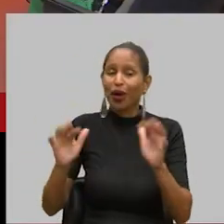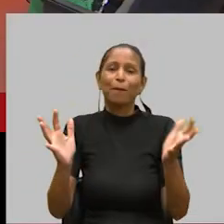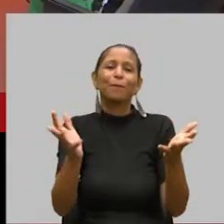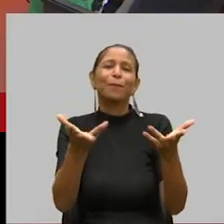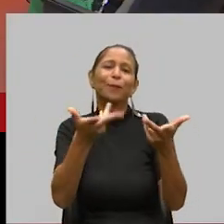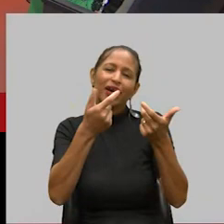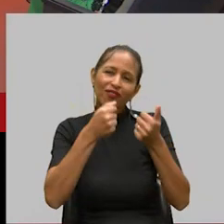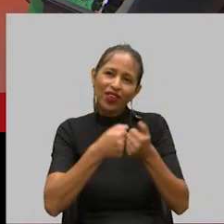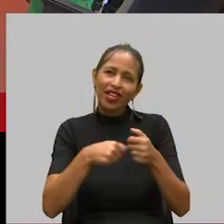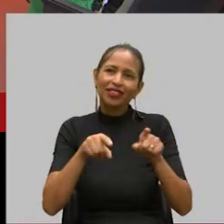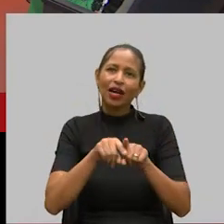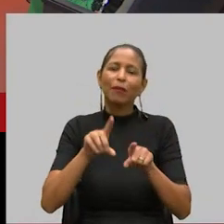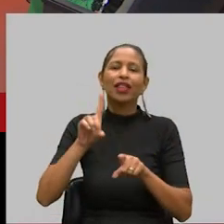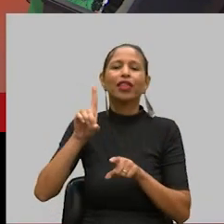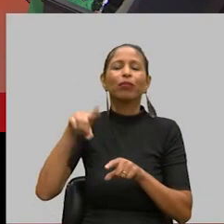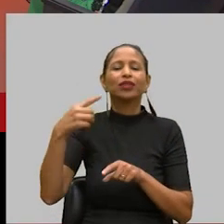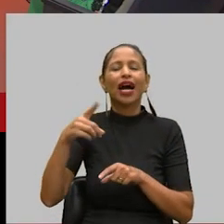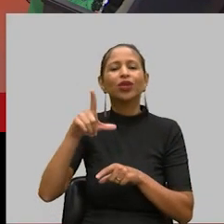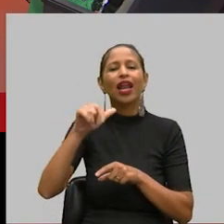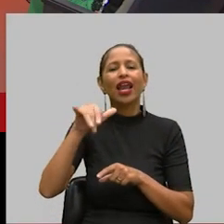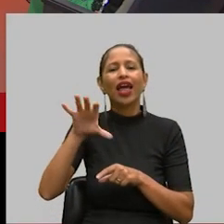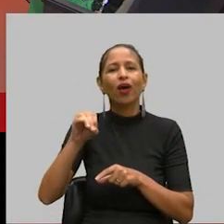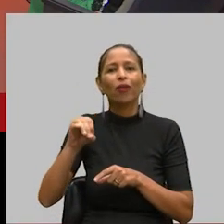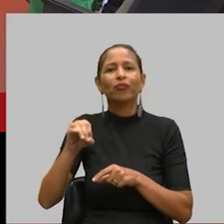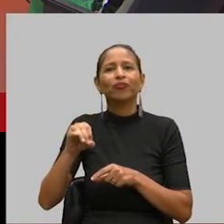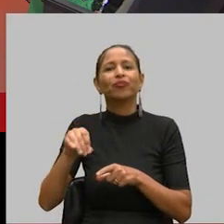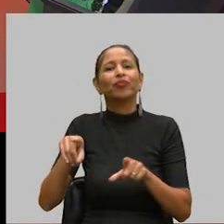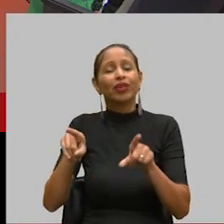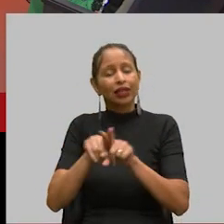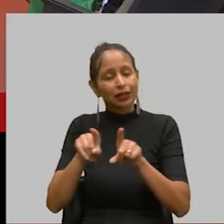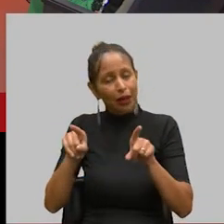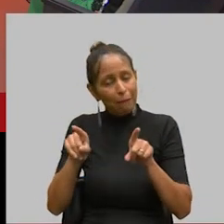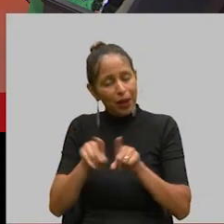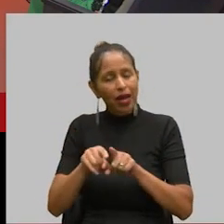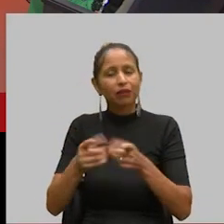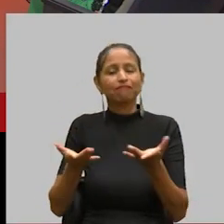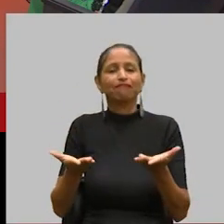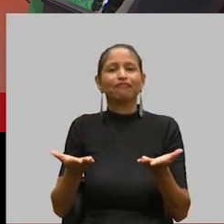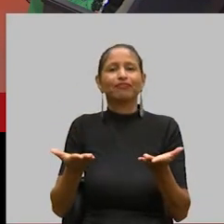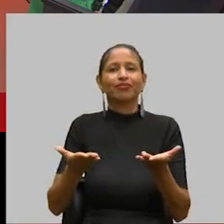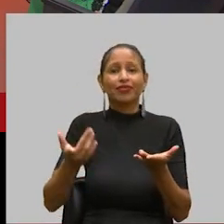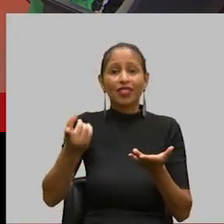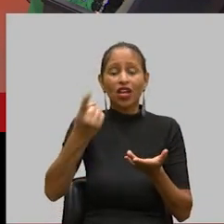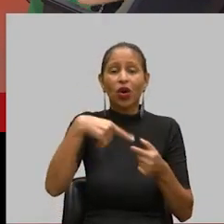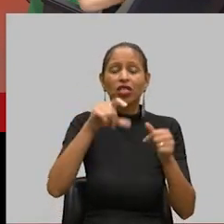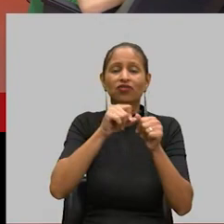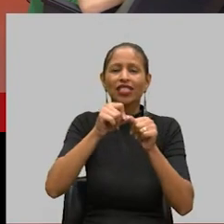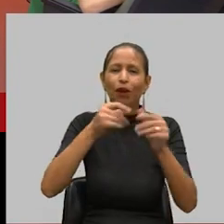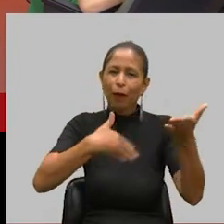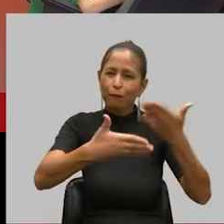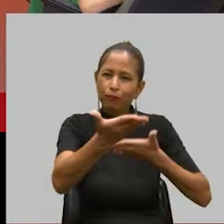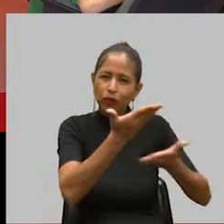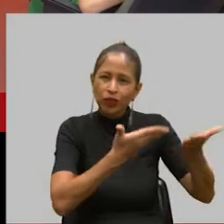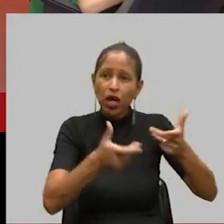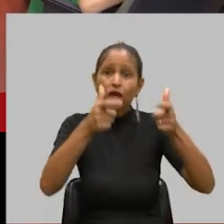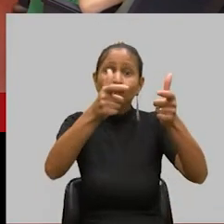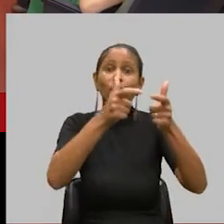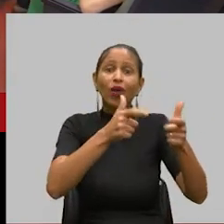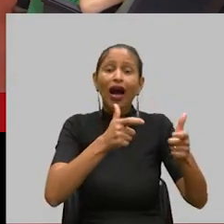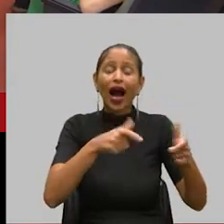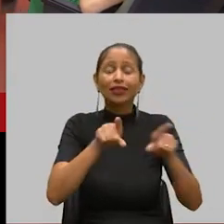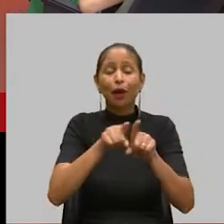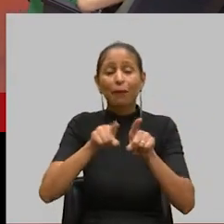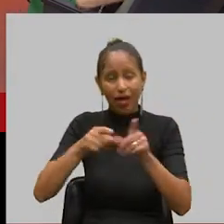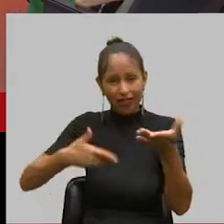a palavra então Deputado Leleco Pimentel de igual forma contribuir para que a gente promova uma alternância né dos espaços na parte da